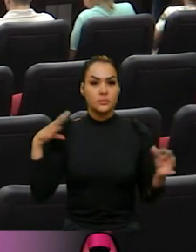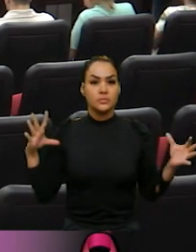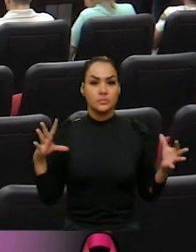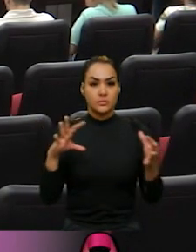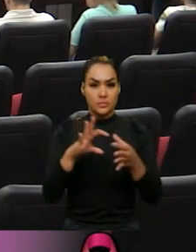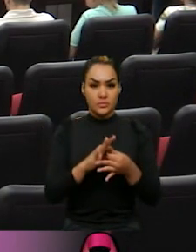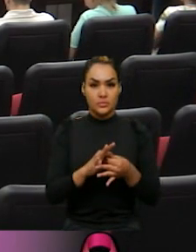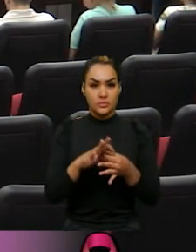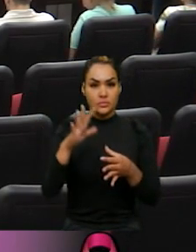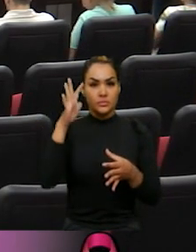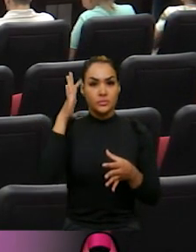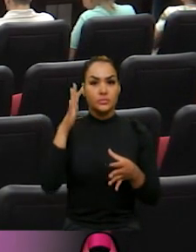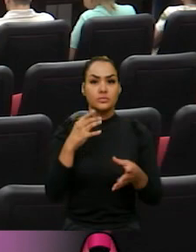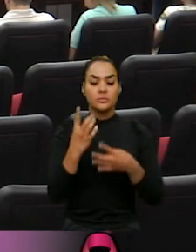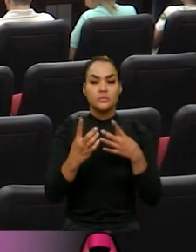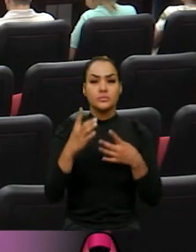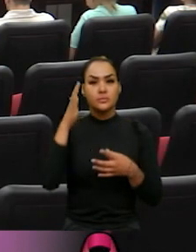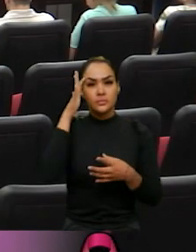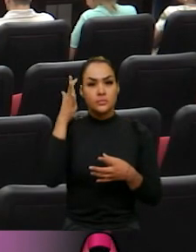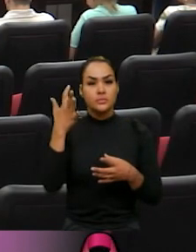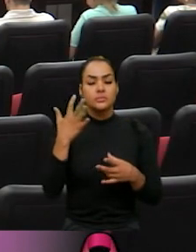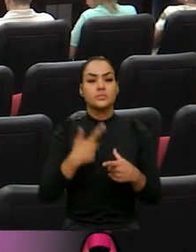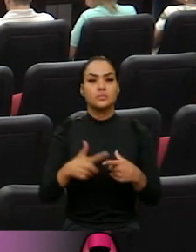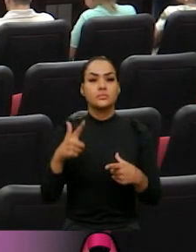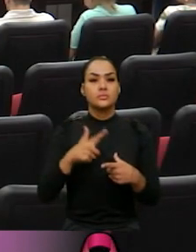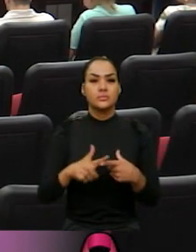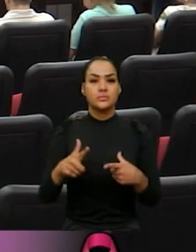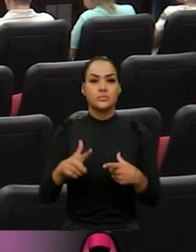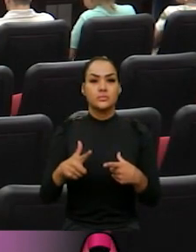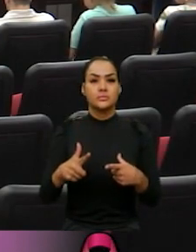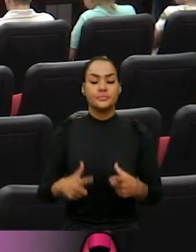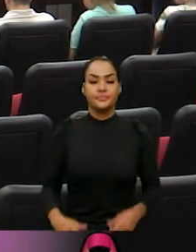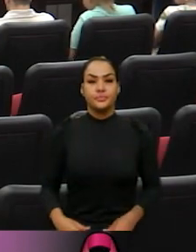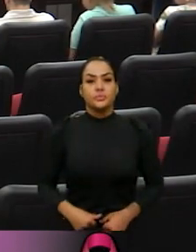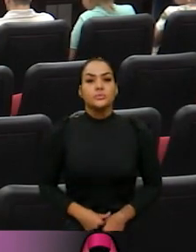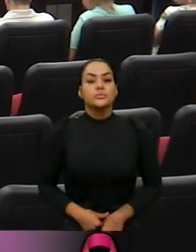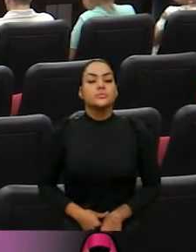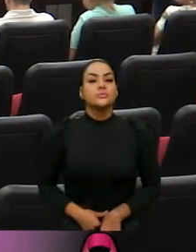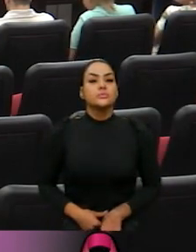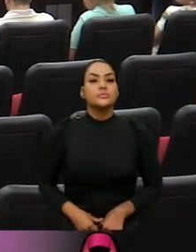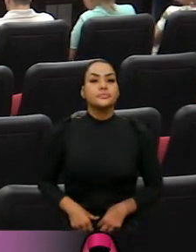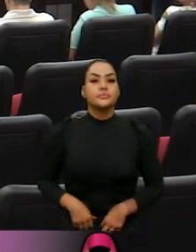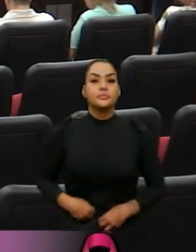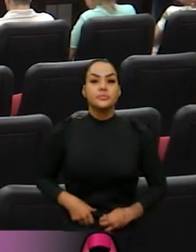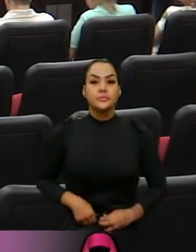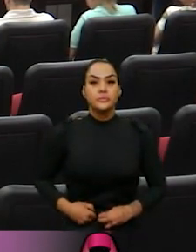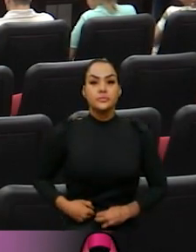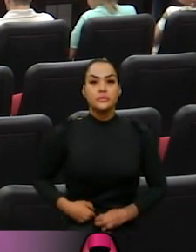para resolver, resolve, inclusive as questões de guerra. Bom, vamos ao nosso caso concreto.